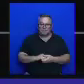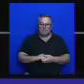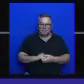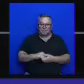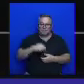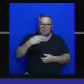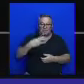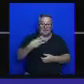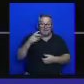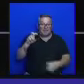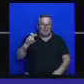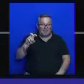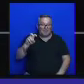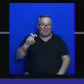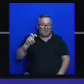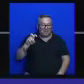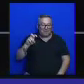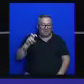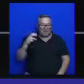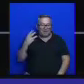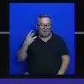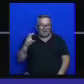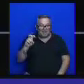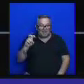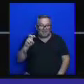Número 35.